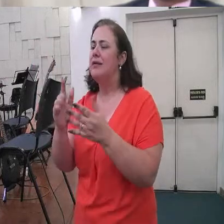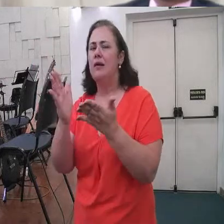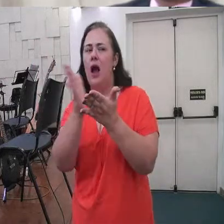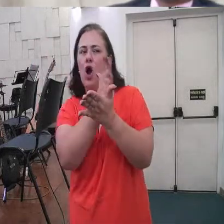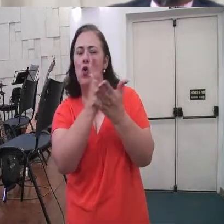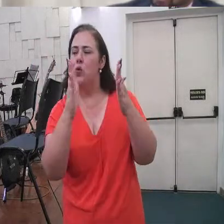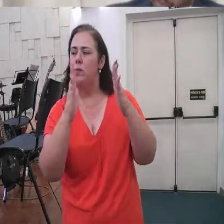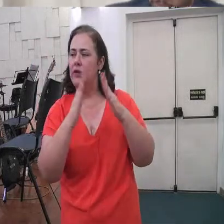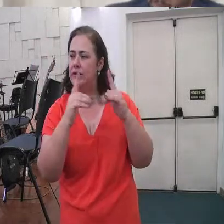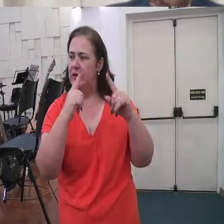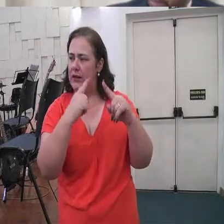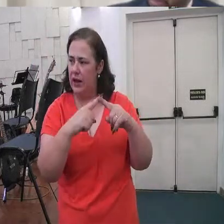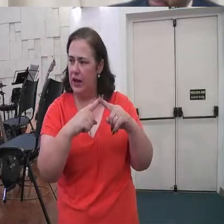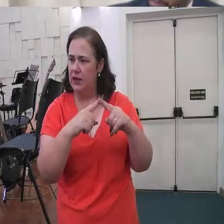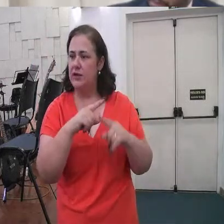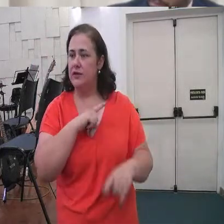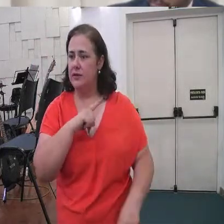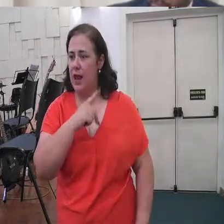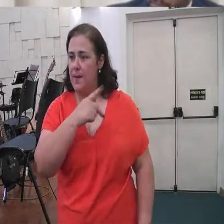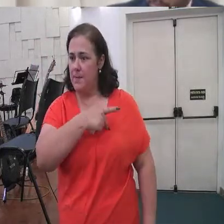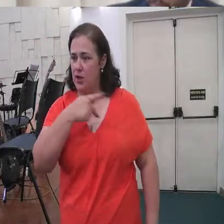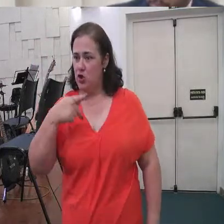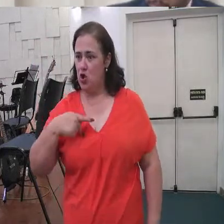A fé submissa diz o seguinte: